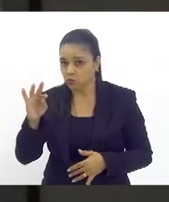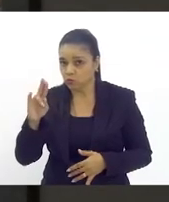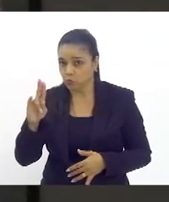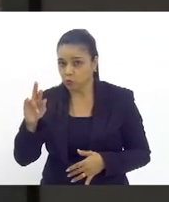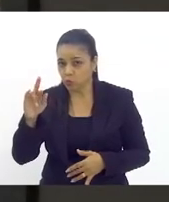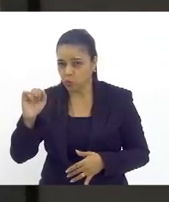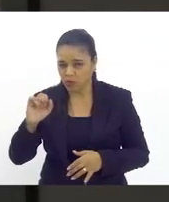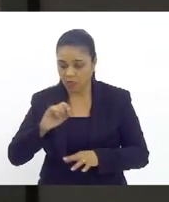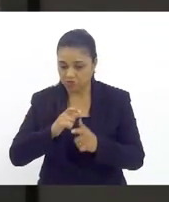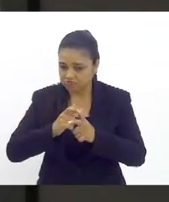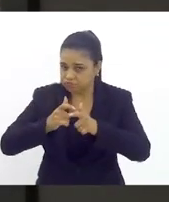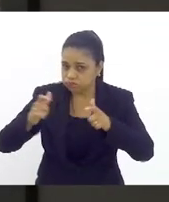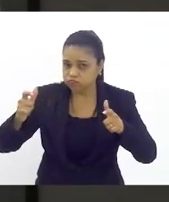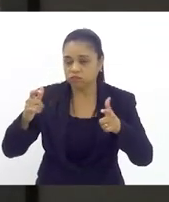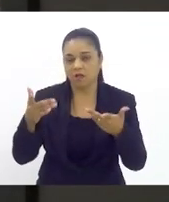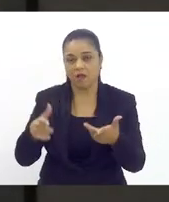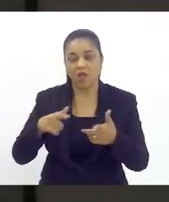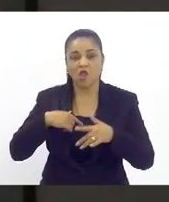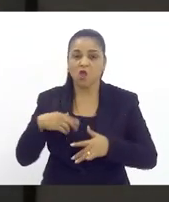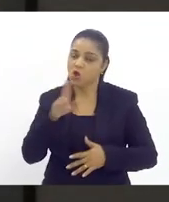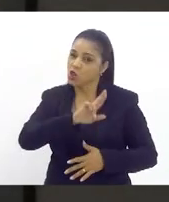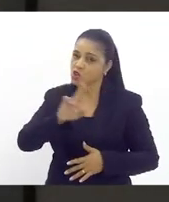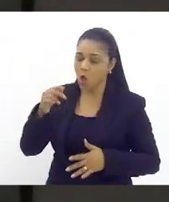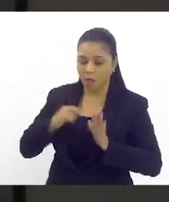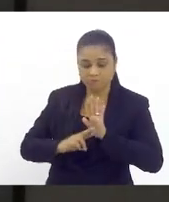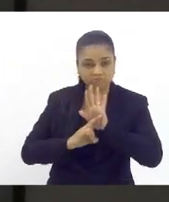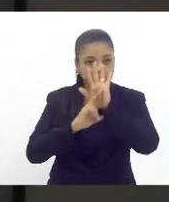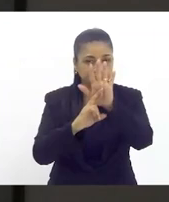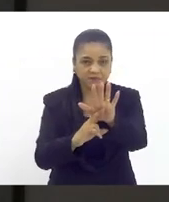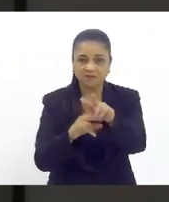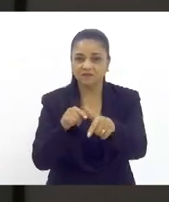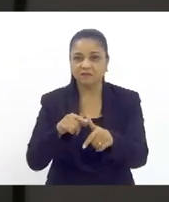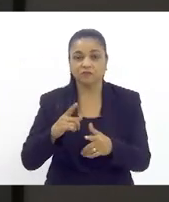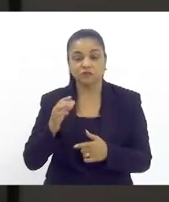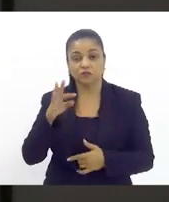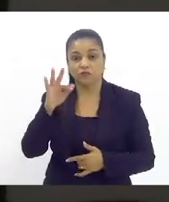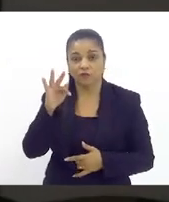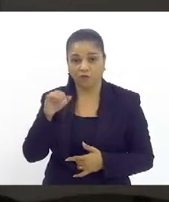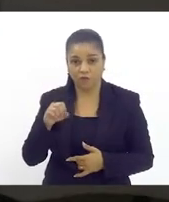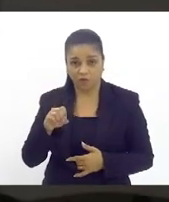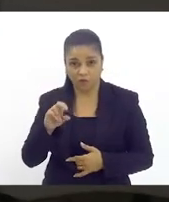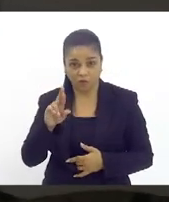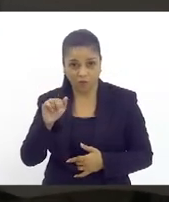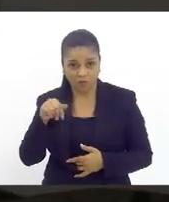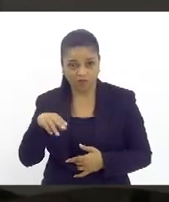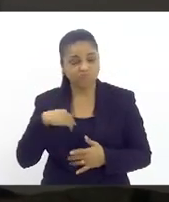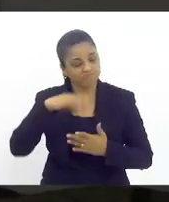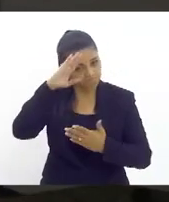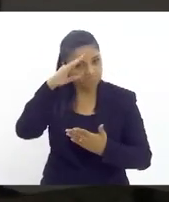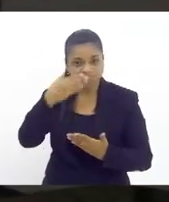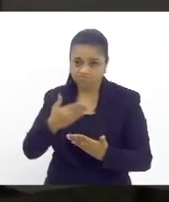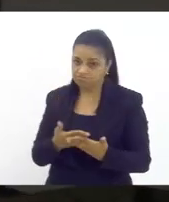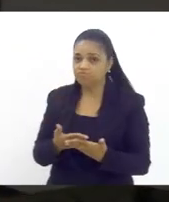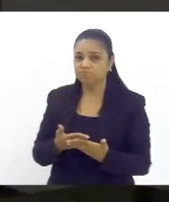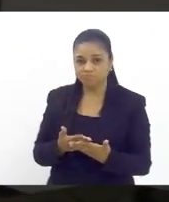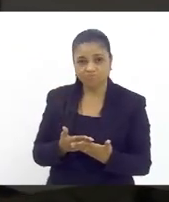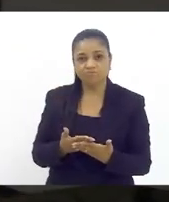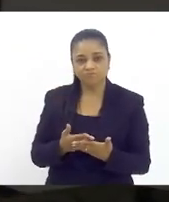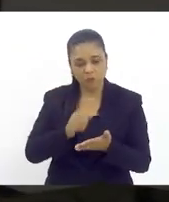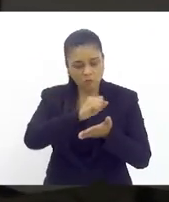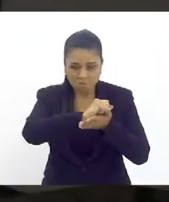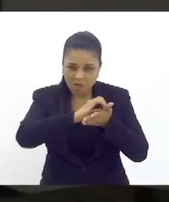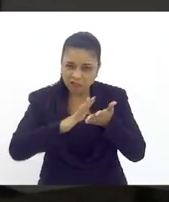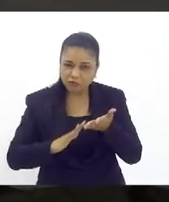tenho bastante segurança de falar em nome de todos os representantes do fórum que a gente acredita bastante que uma